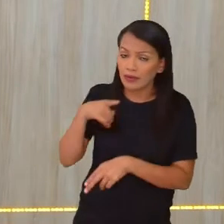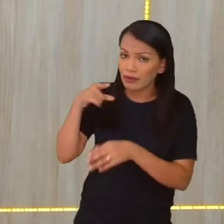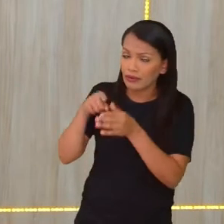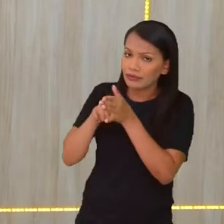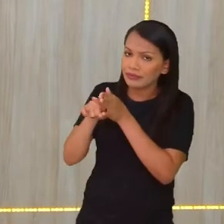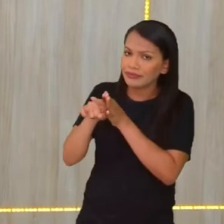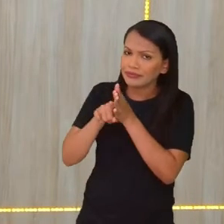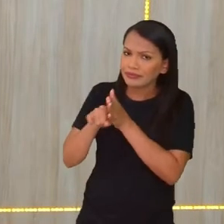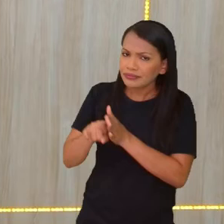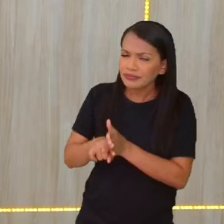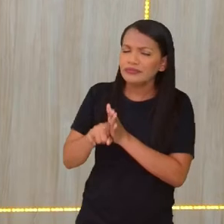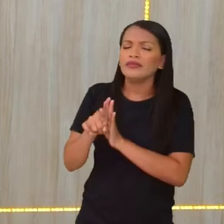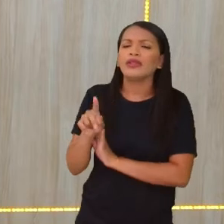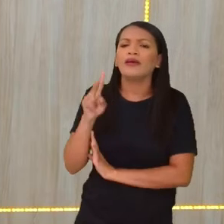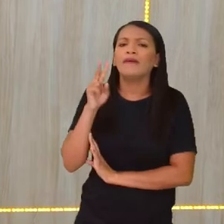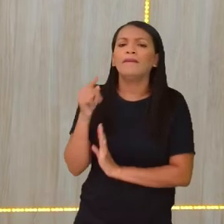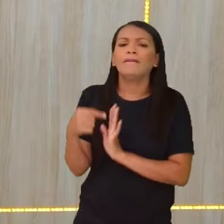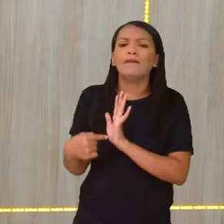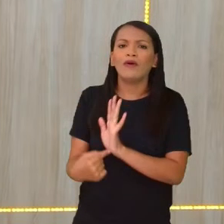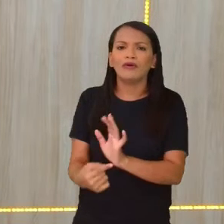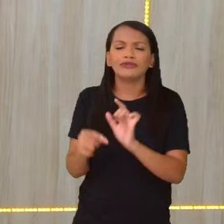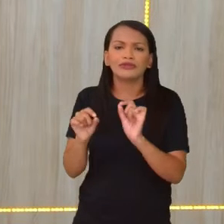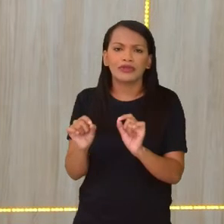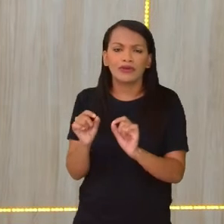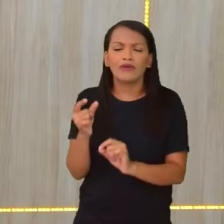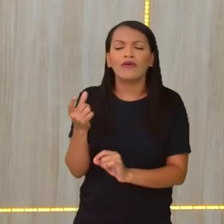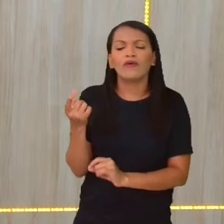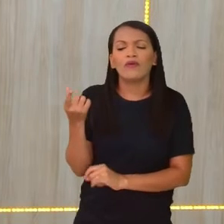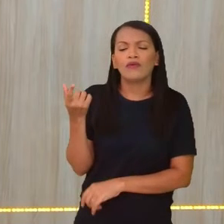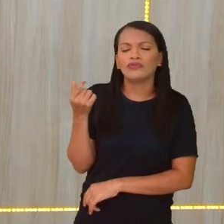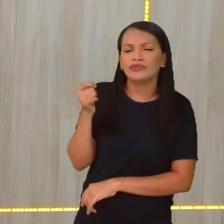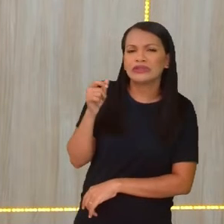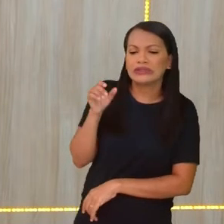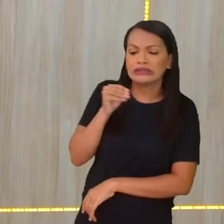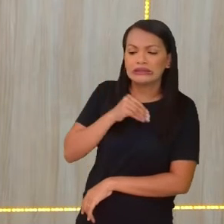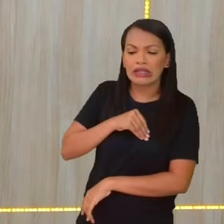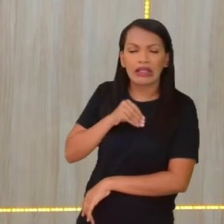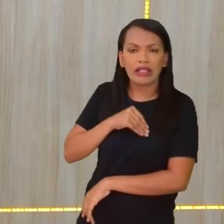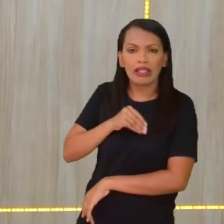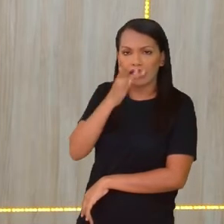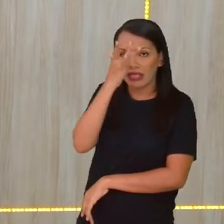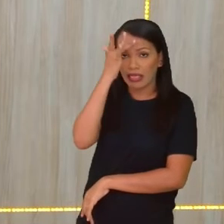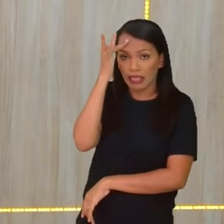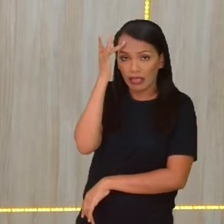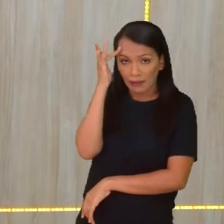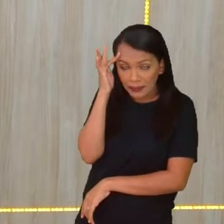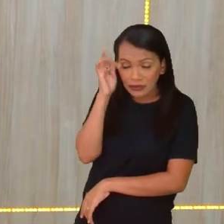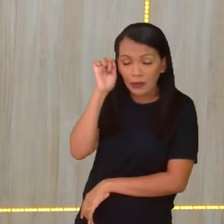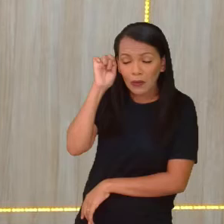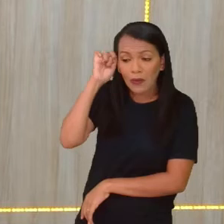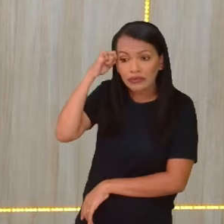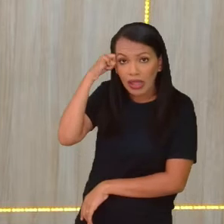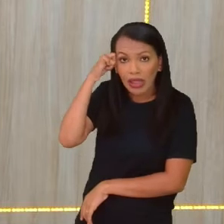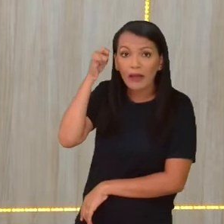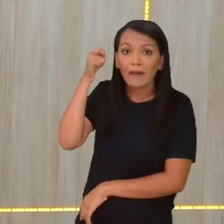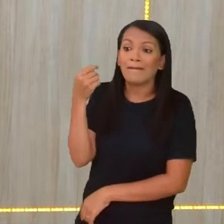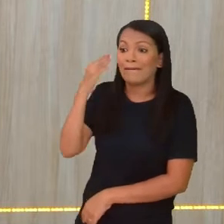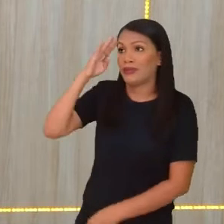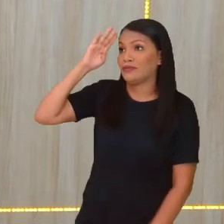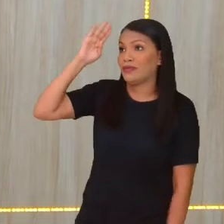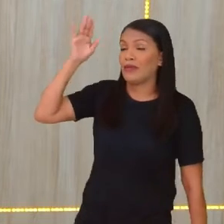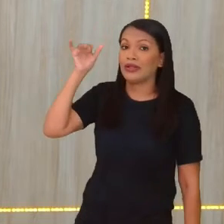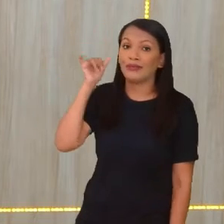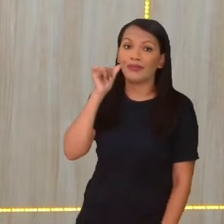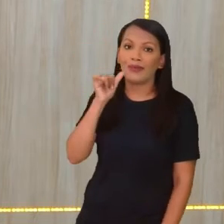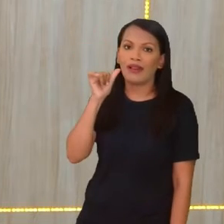mostra, né, uma defasagem salarial aí. E o que eu queria ter dito antes também é que no momento que eu